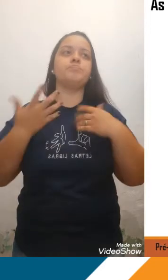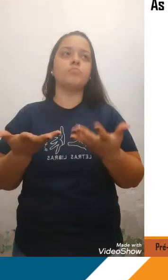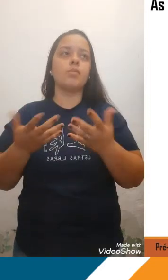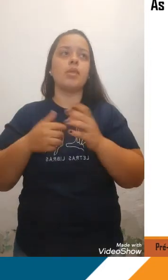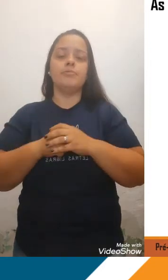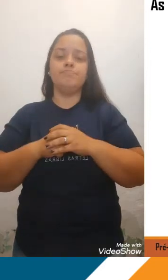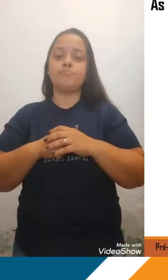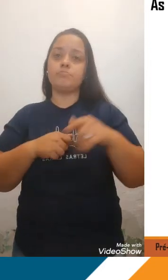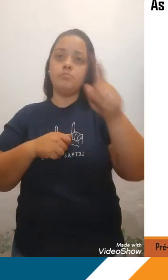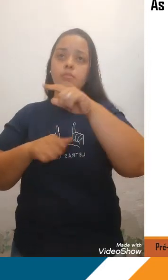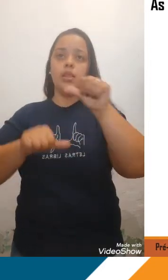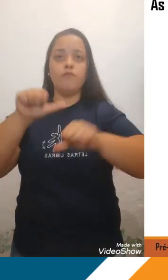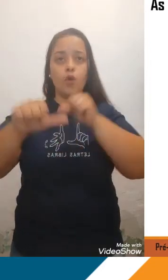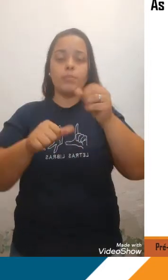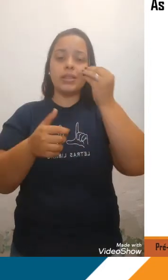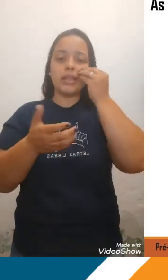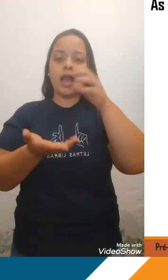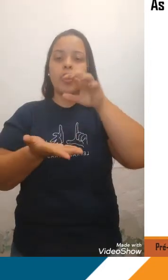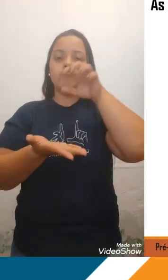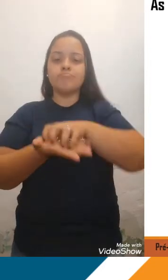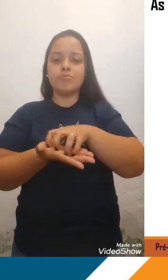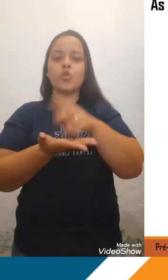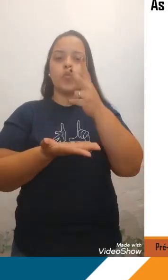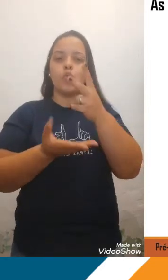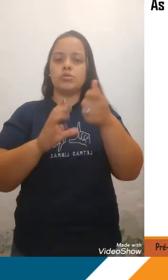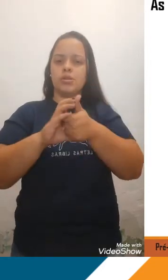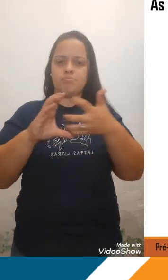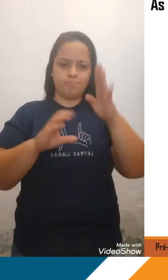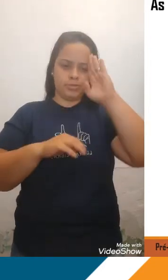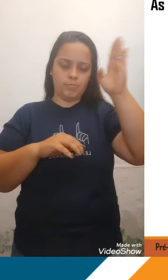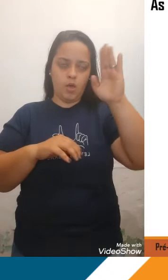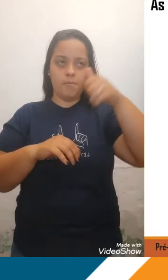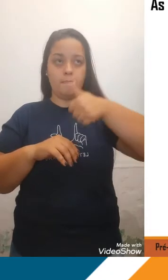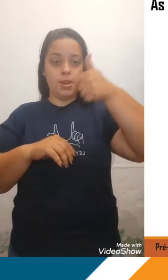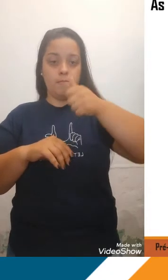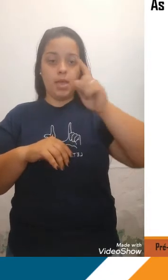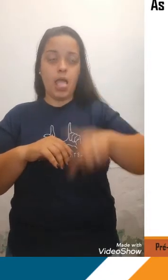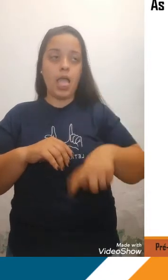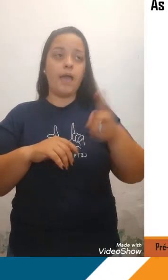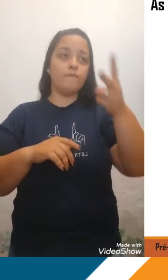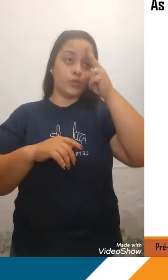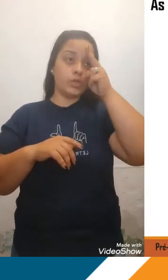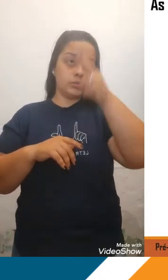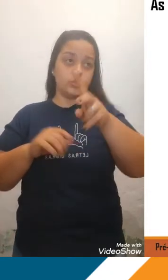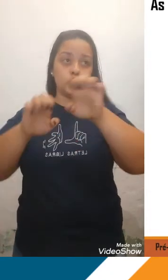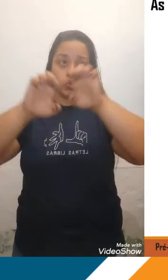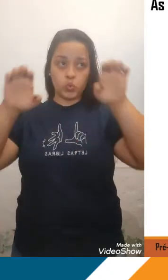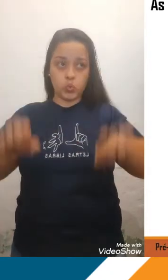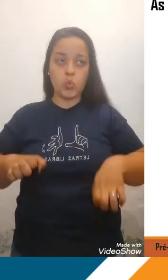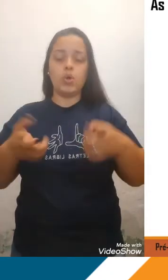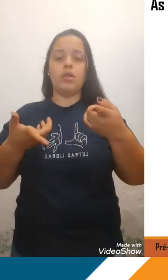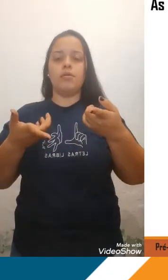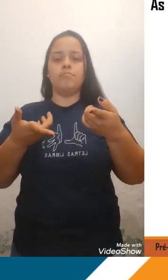Nesta via, as reformas pombalinas se centralizam em cima de duas principais características. A primeira delas é o fortalecimento das